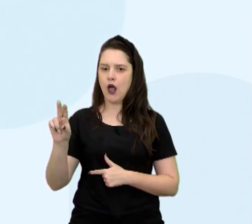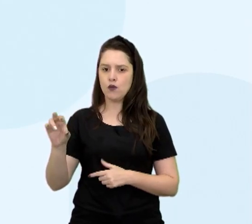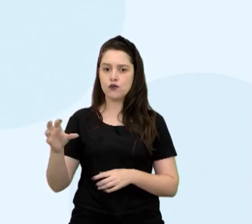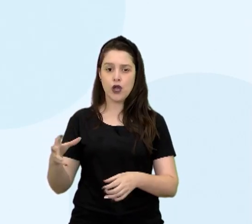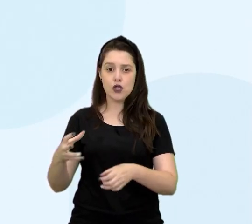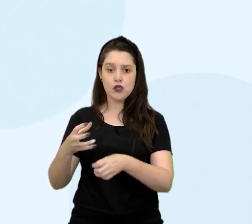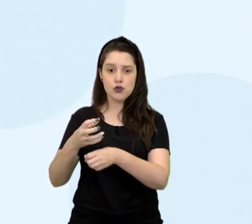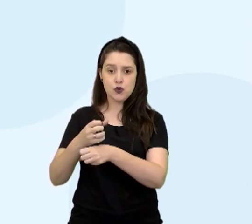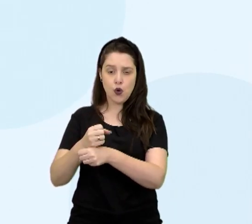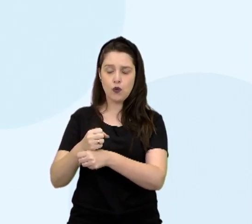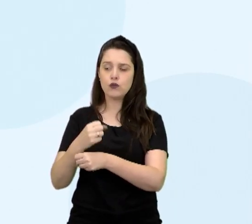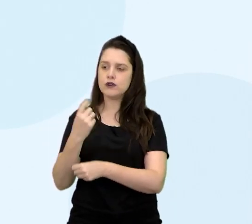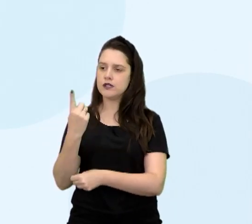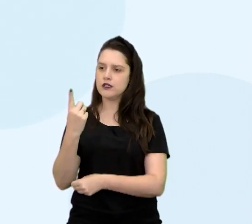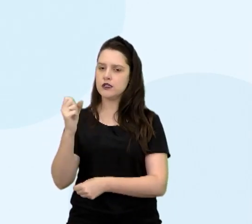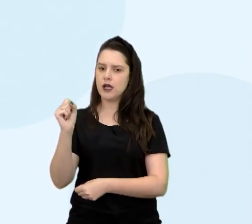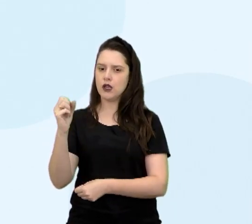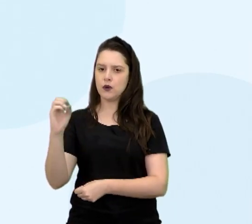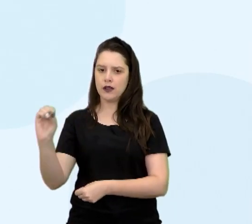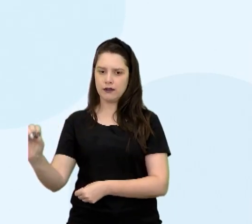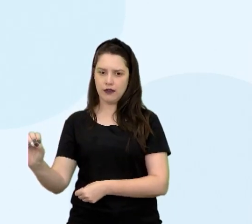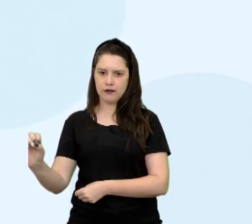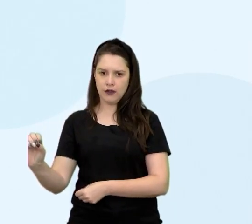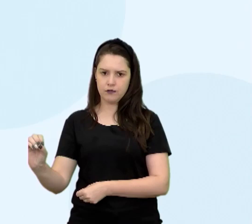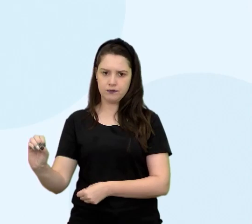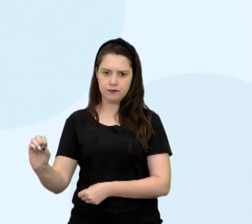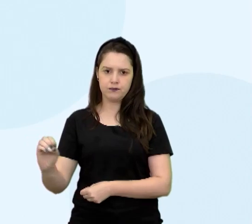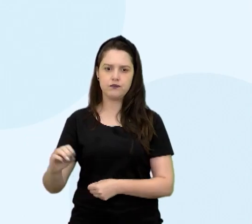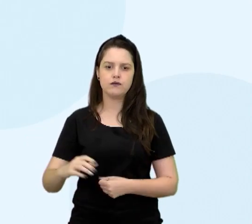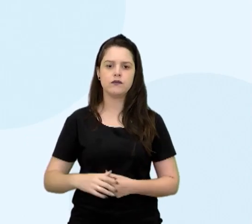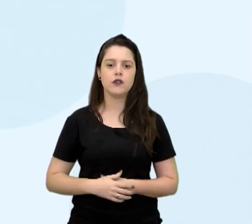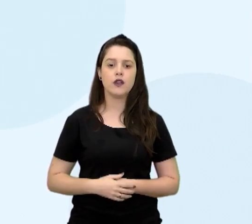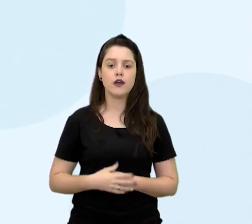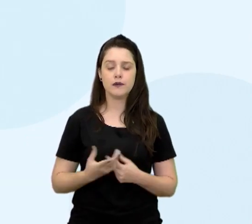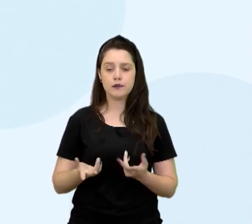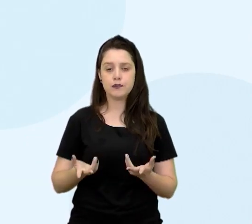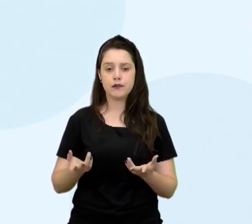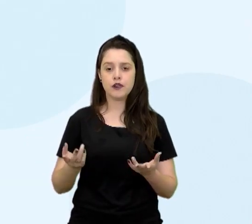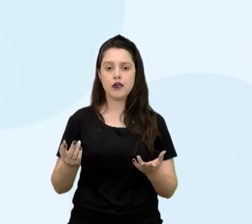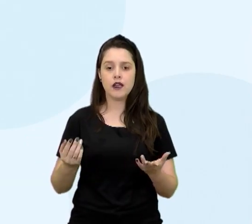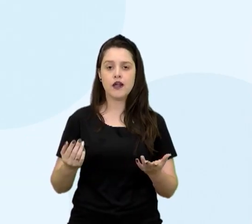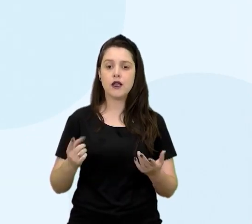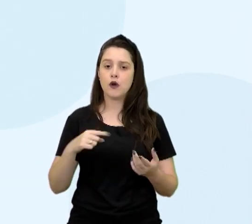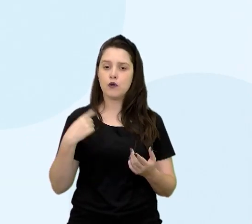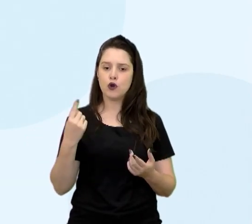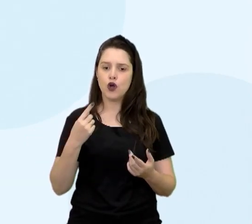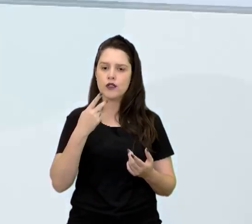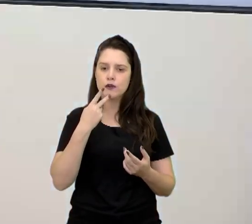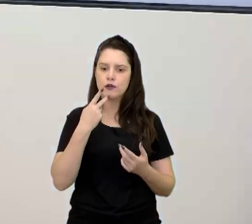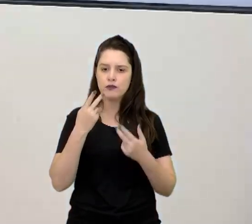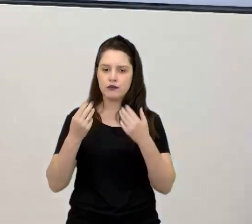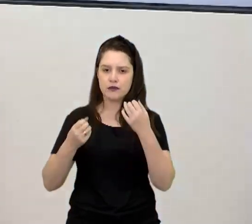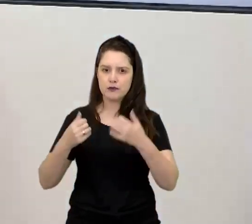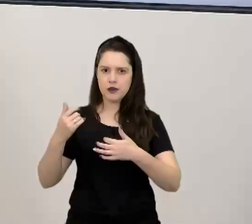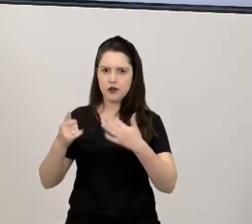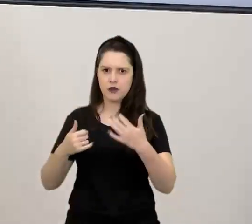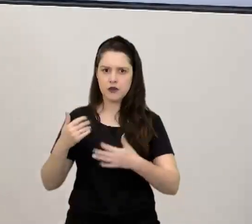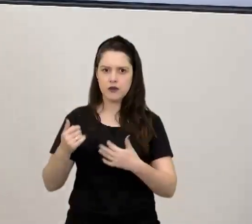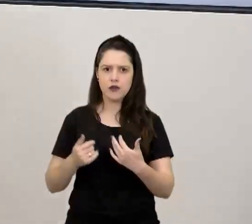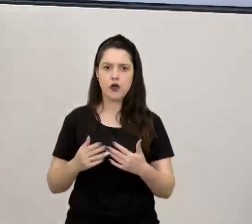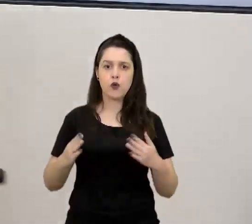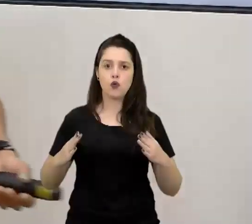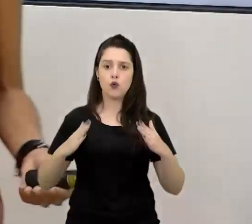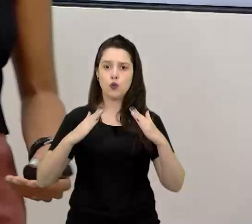aqui, tem que dar 180. Beleza? Legal, show de bola. Bonito isso, né? Ah, então, demais. como a gente fala só dos ângulos, de fato é um